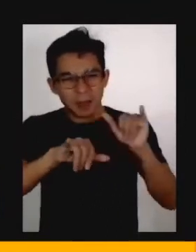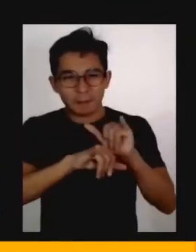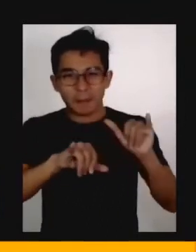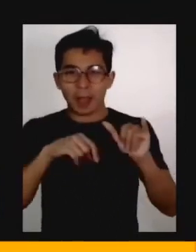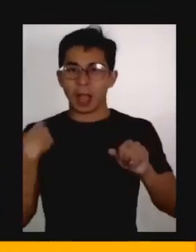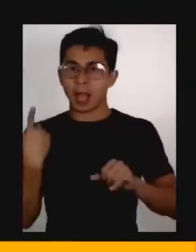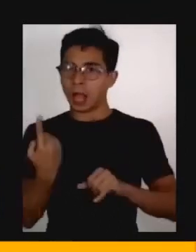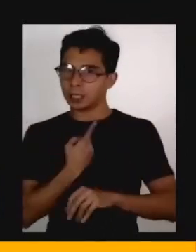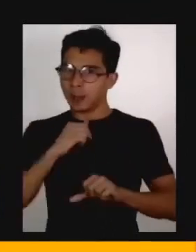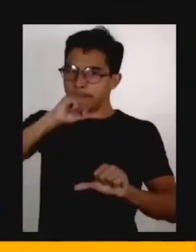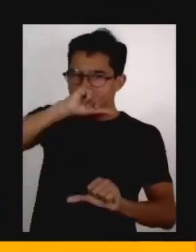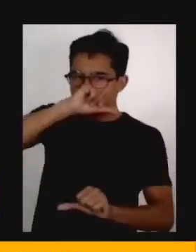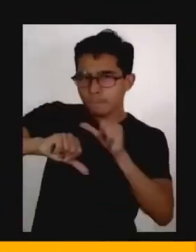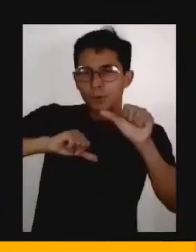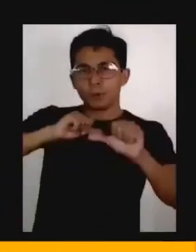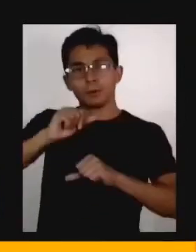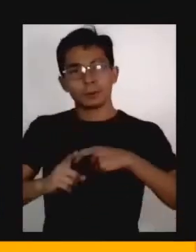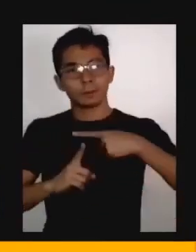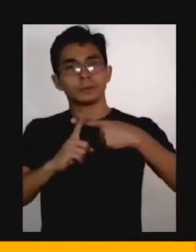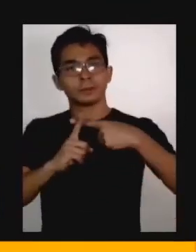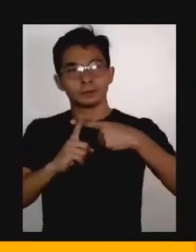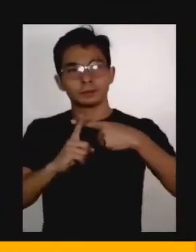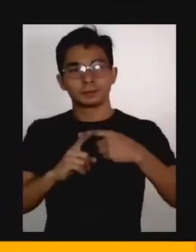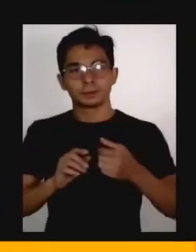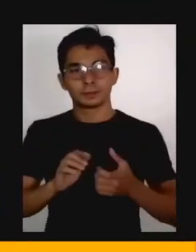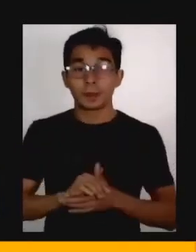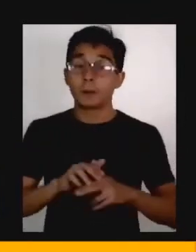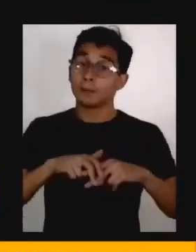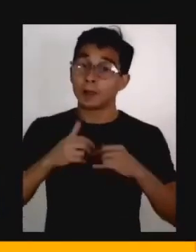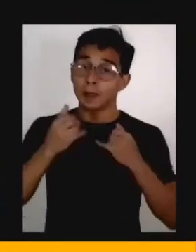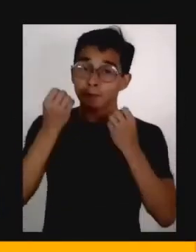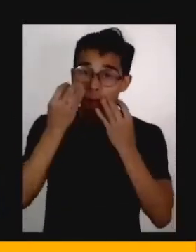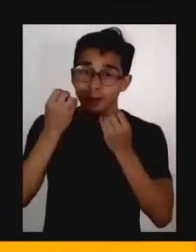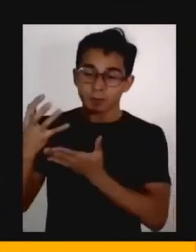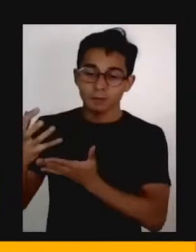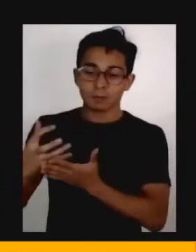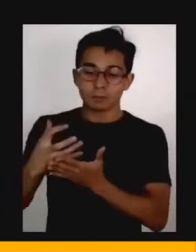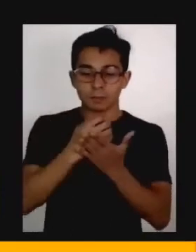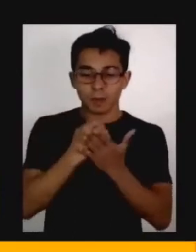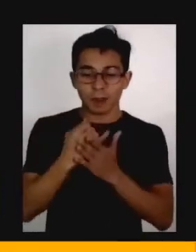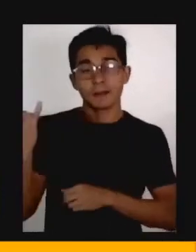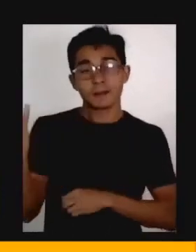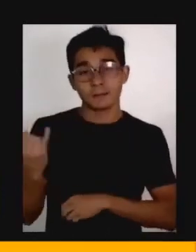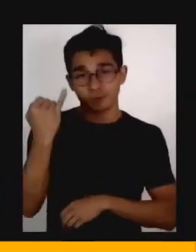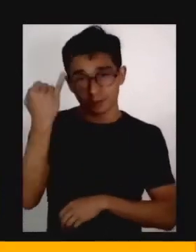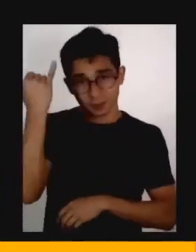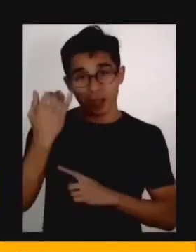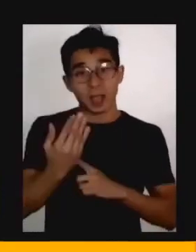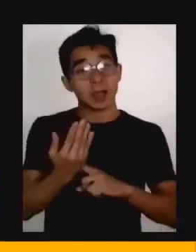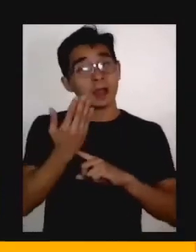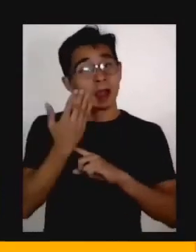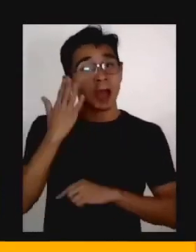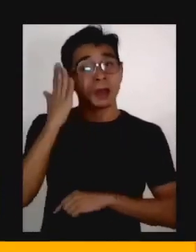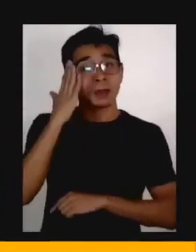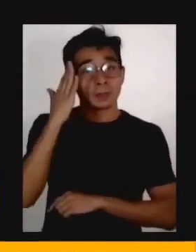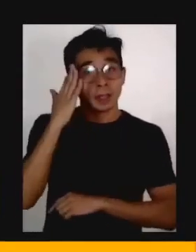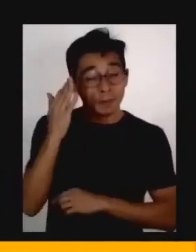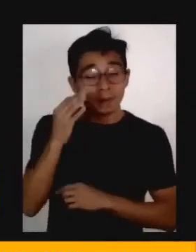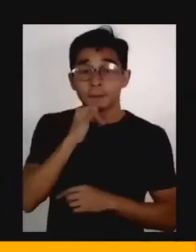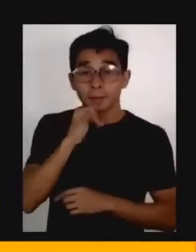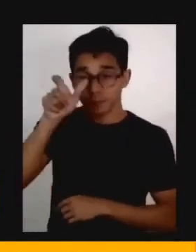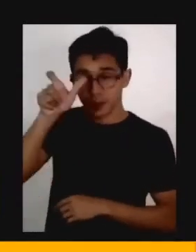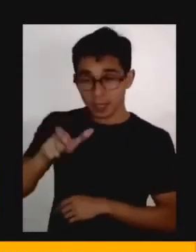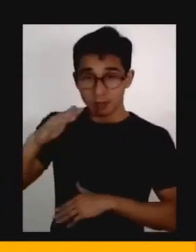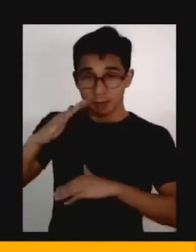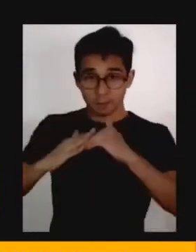essas medições ajudam a gente a, no final, entender se aquele criador de conteúdo com quem a gente